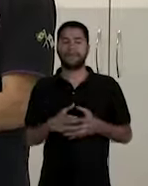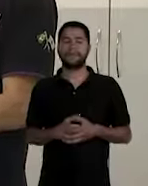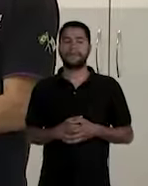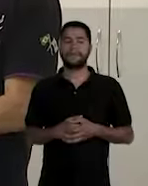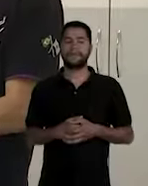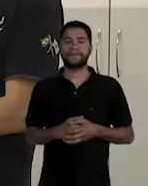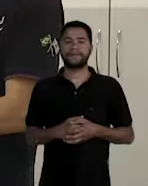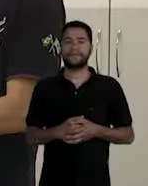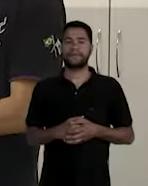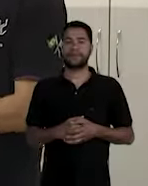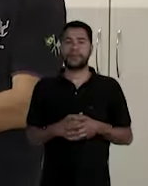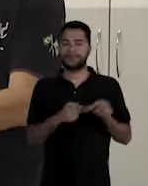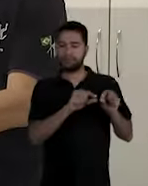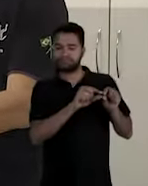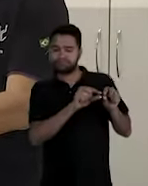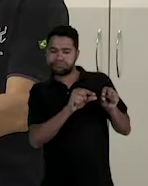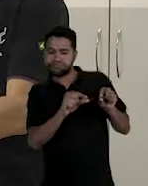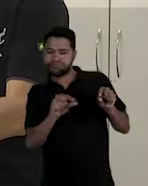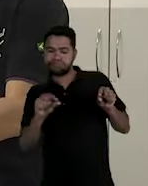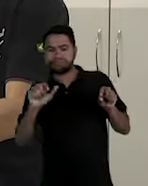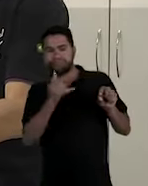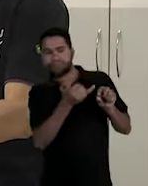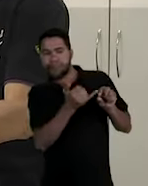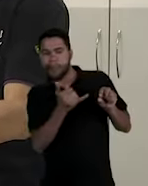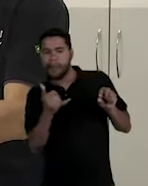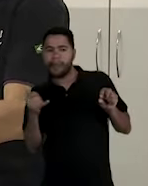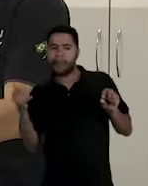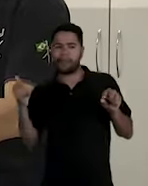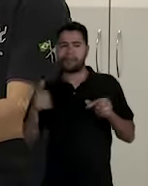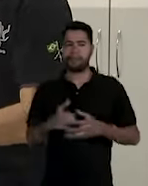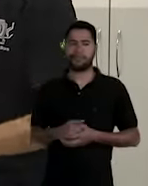a fonte da corrente elétrica. Então olha lá, ó.